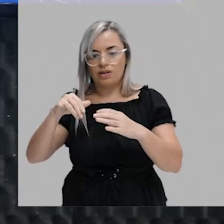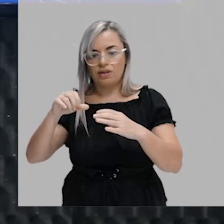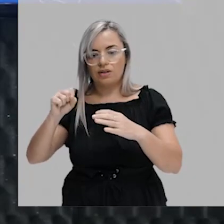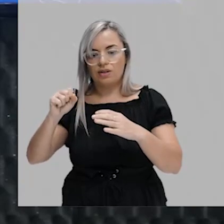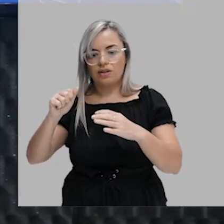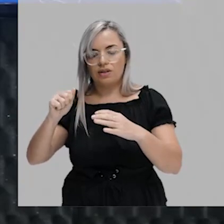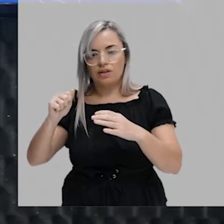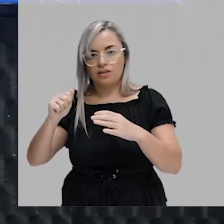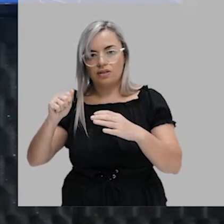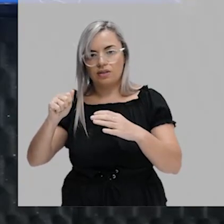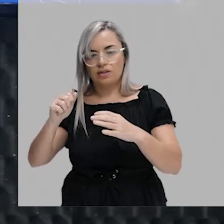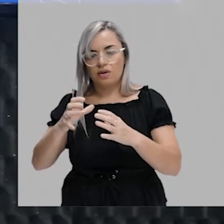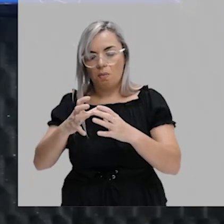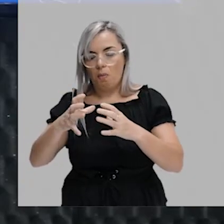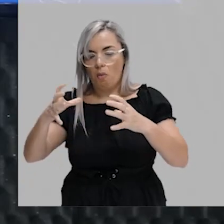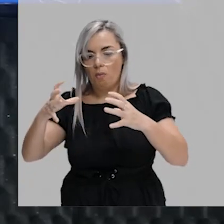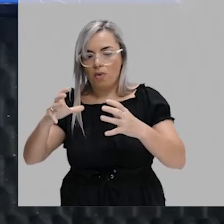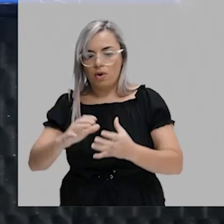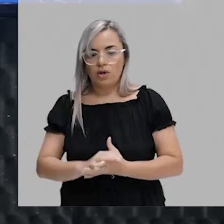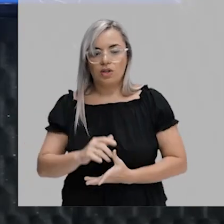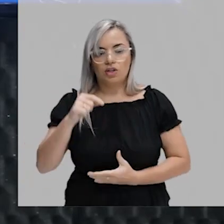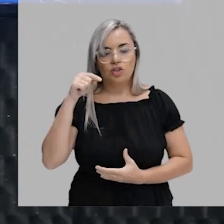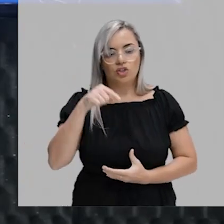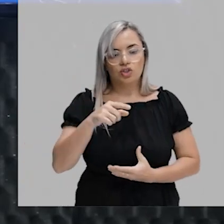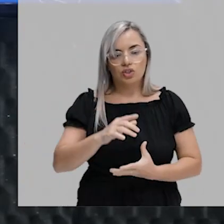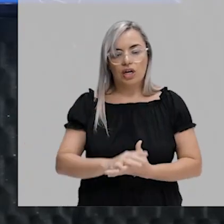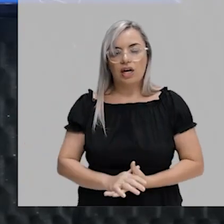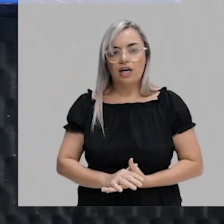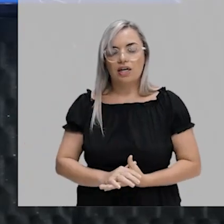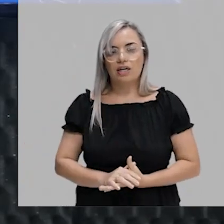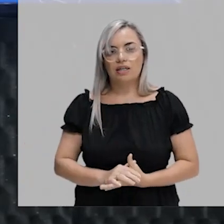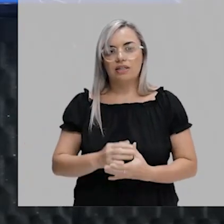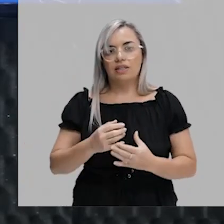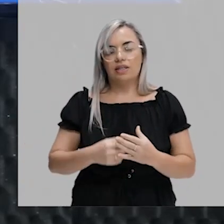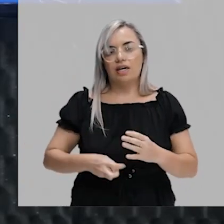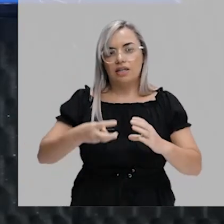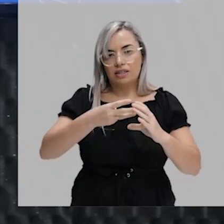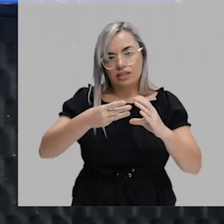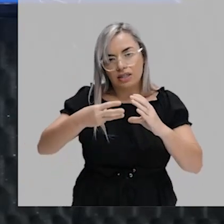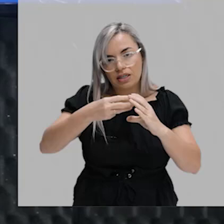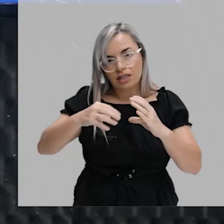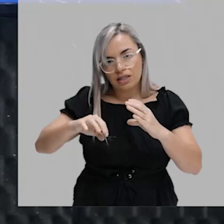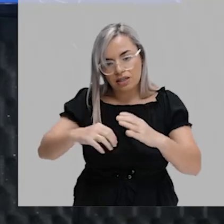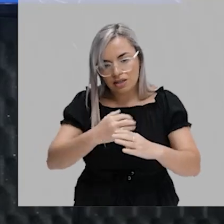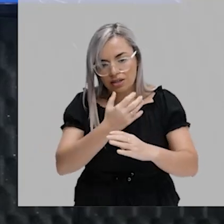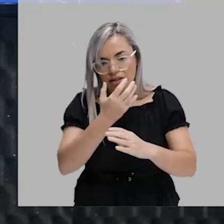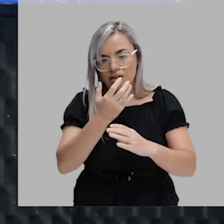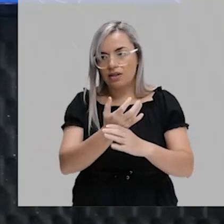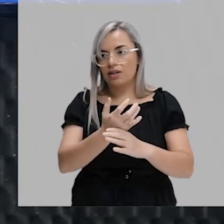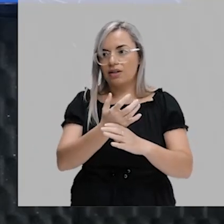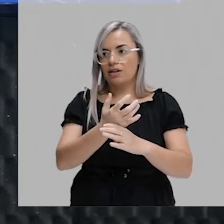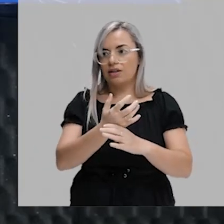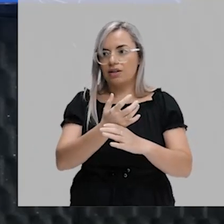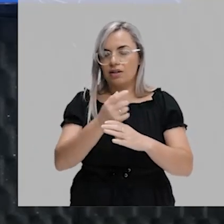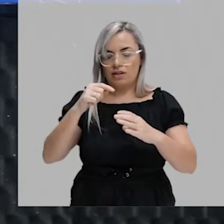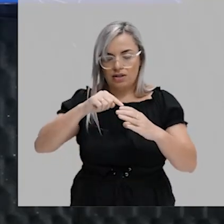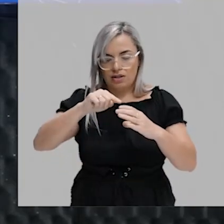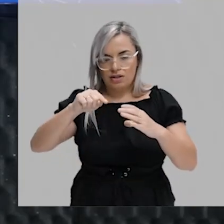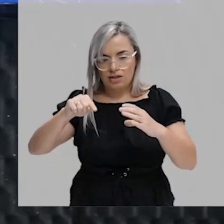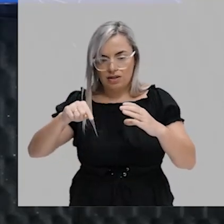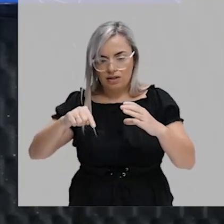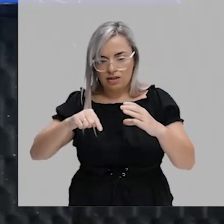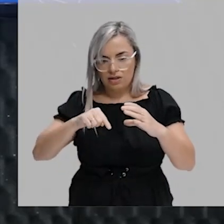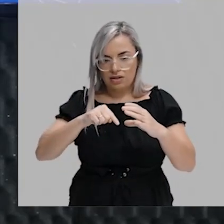estourar, tá? Na célula vegetal, por exemplo, isso não vai acontecer, porque existe a parede celular que impede da